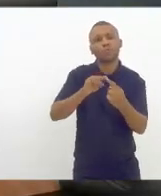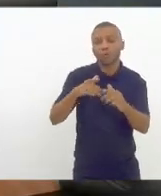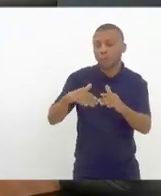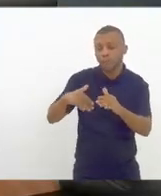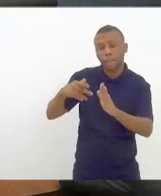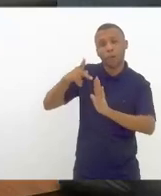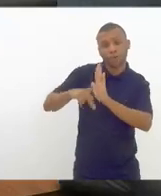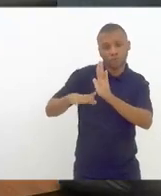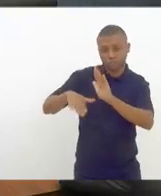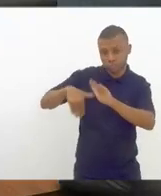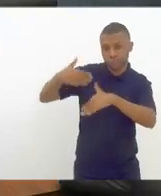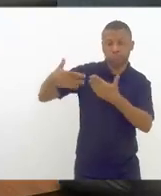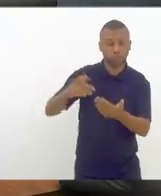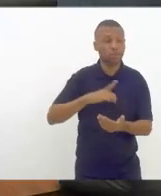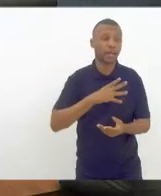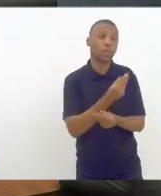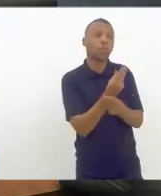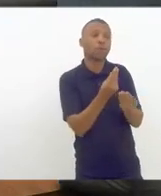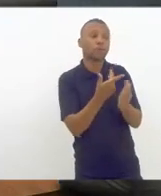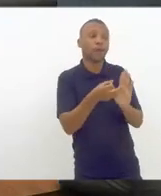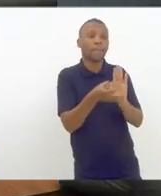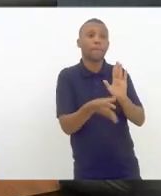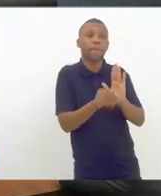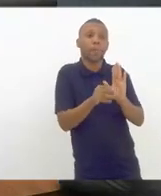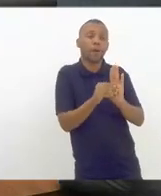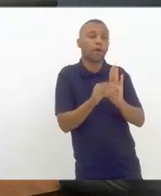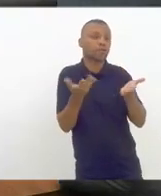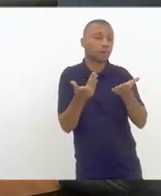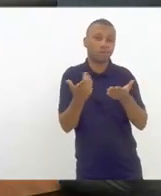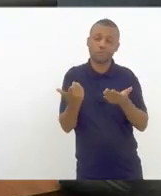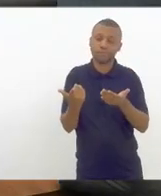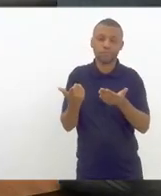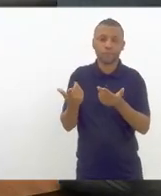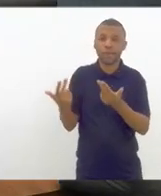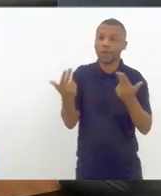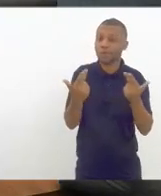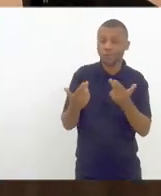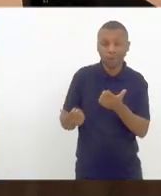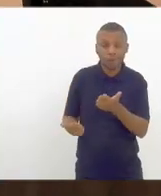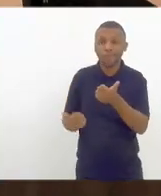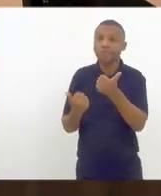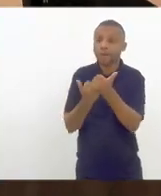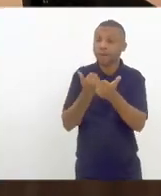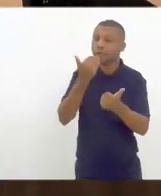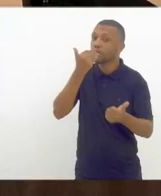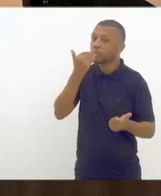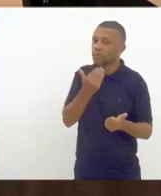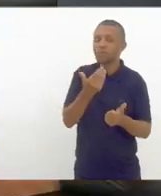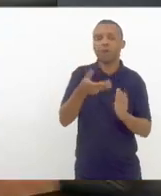Está cheio de emenda, então, seguindo o parecer da Comissão de Educação, favorável com emenda.